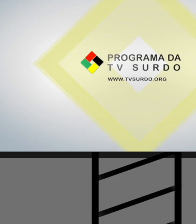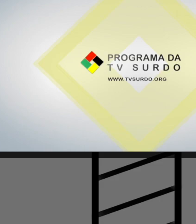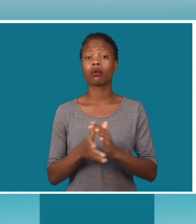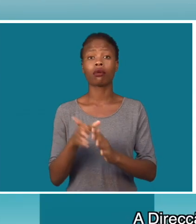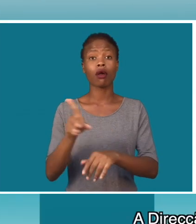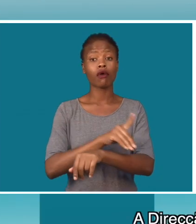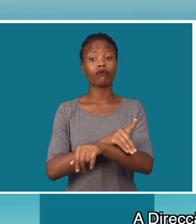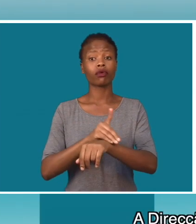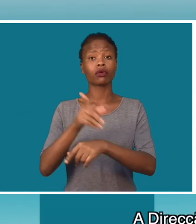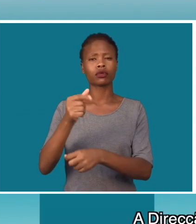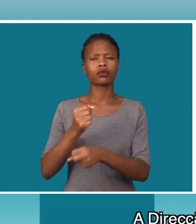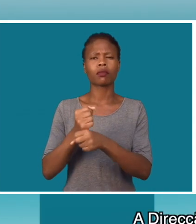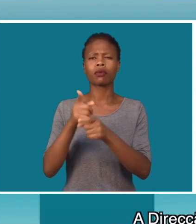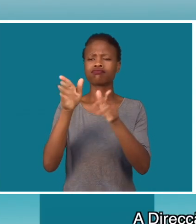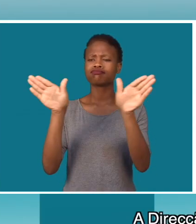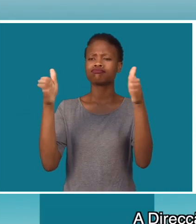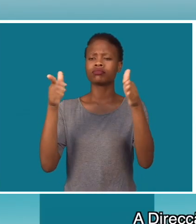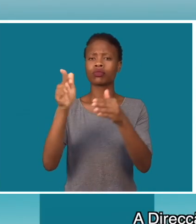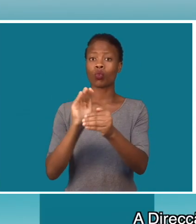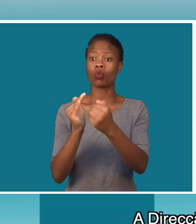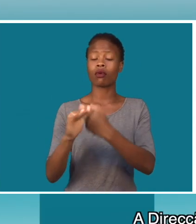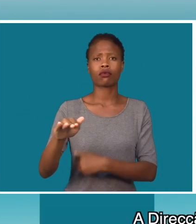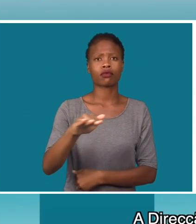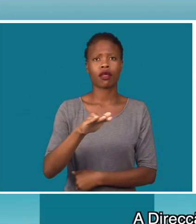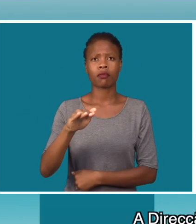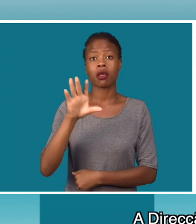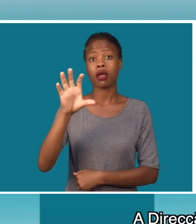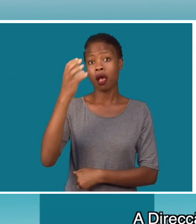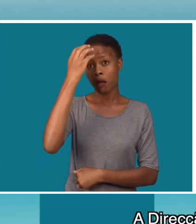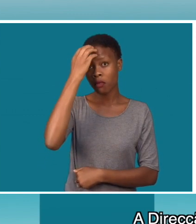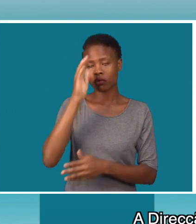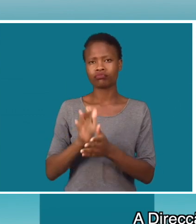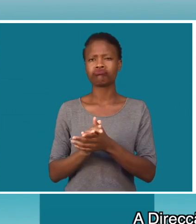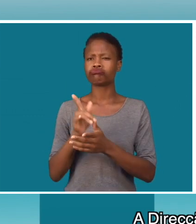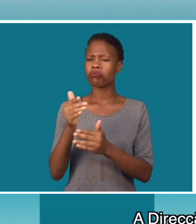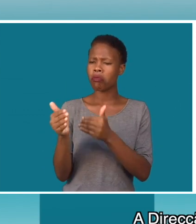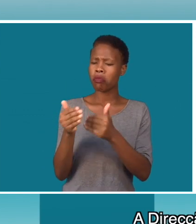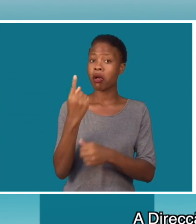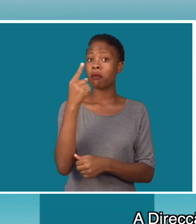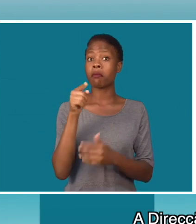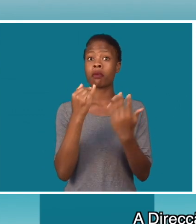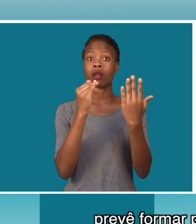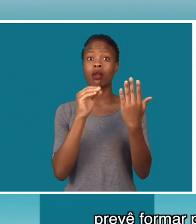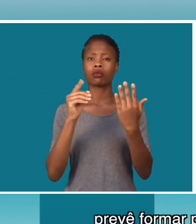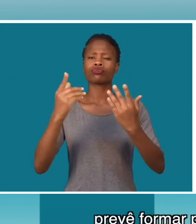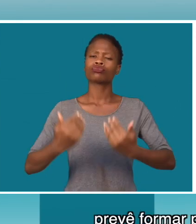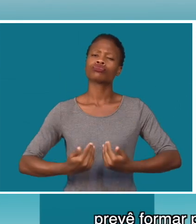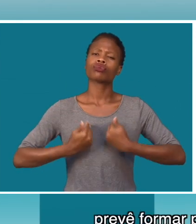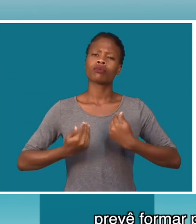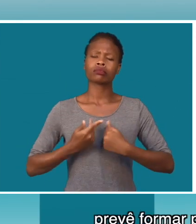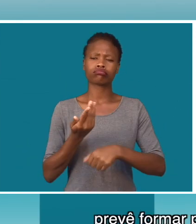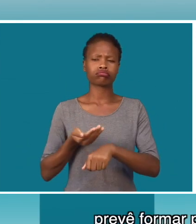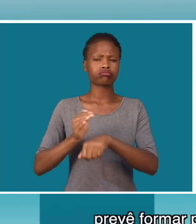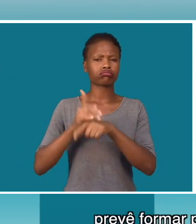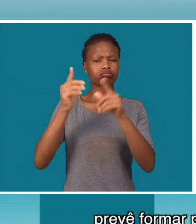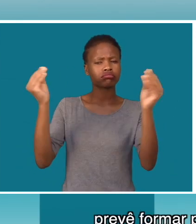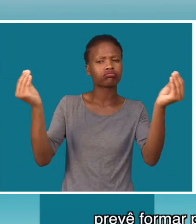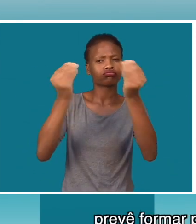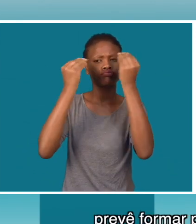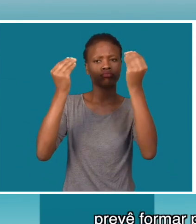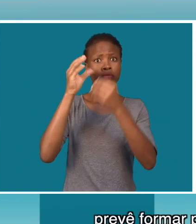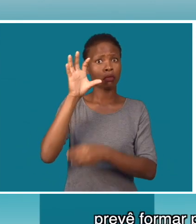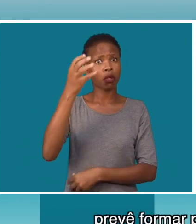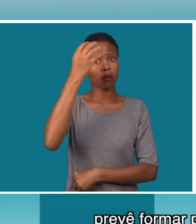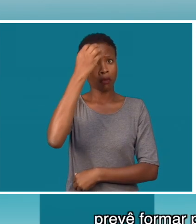Maputo. A Direção de Trabalho, Emprego e Segurança Social na Província de Maputo prevê formar perto de 16